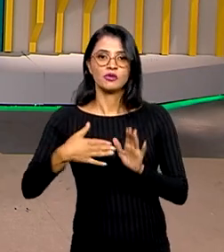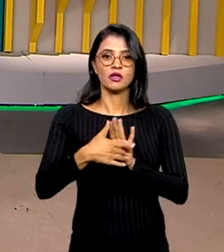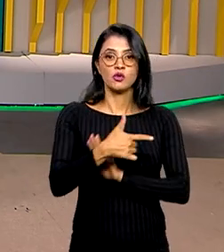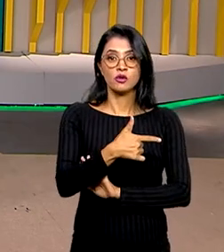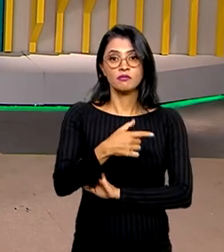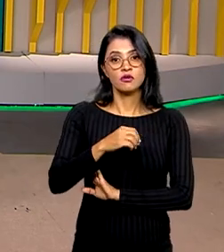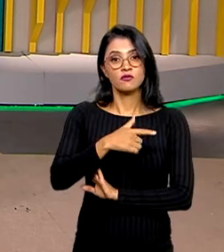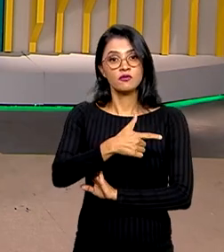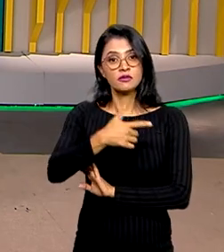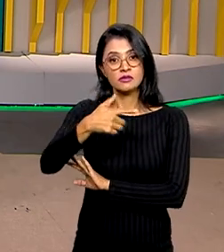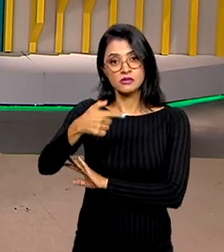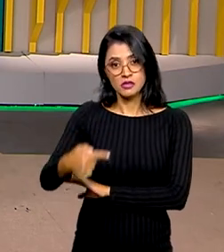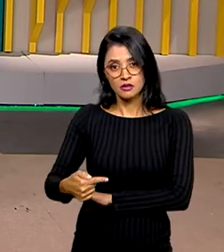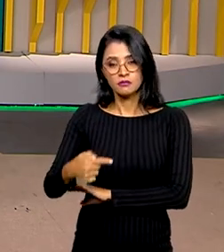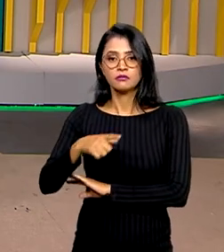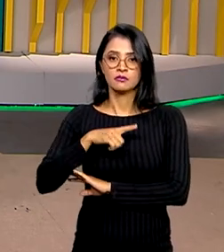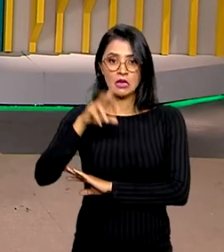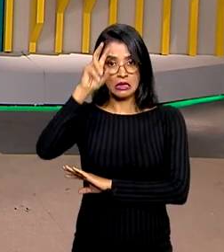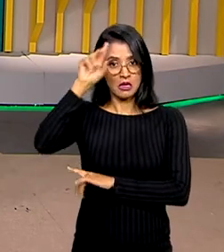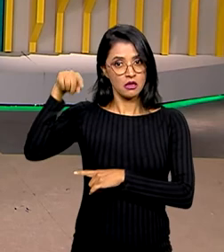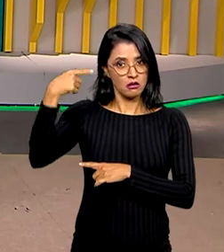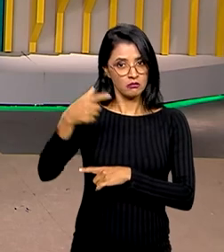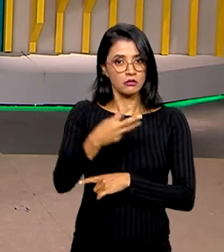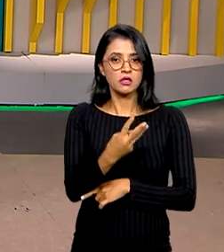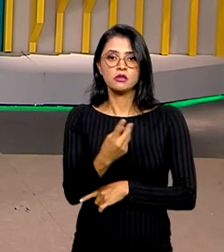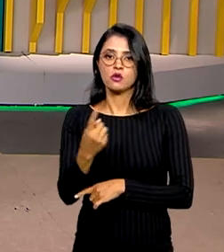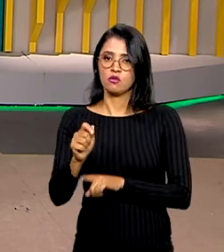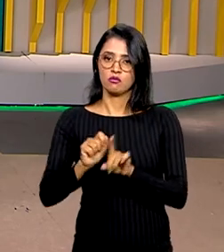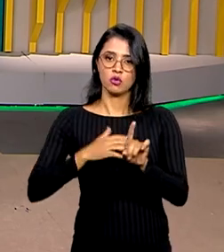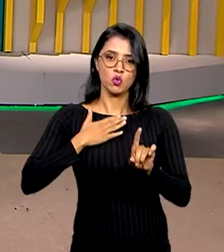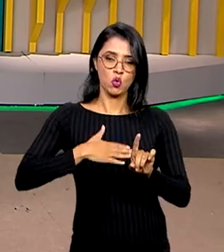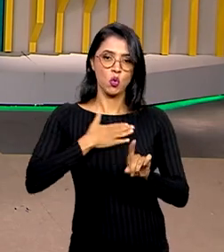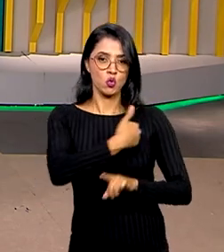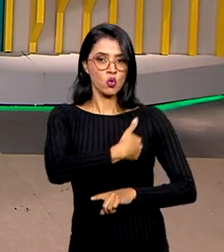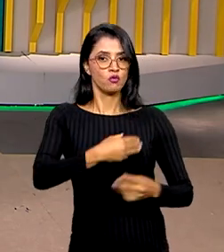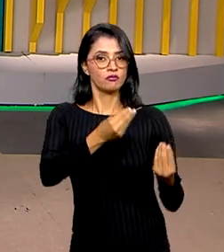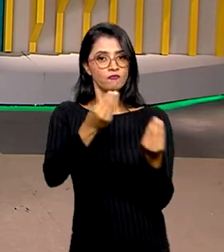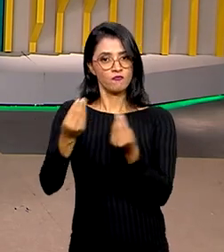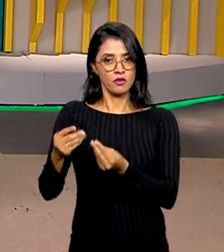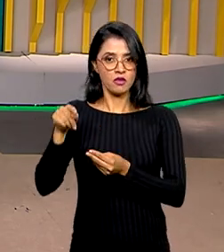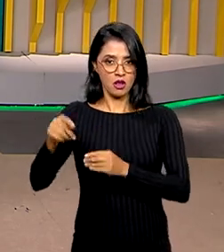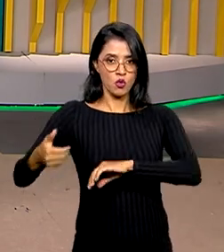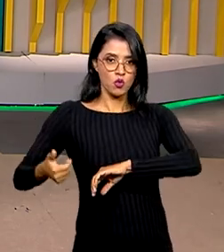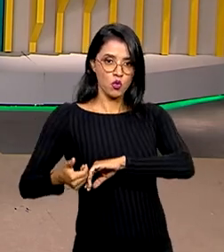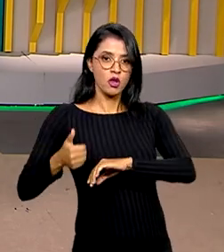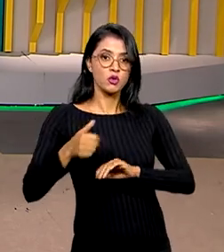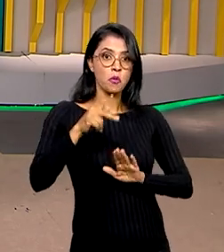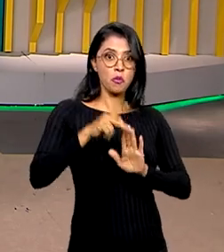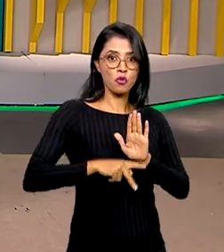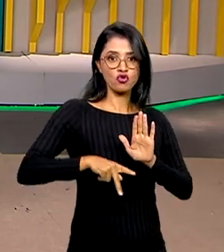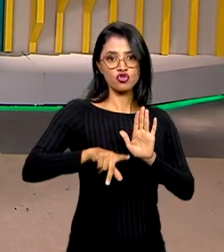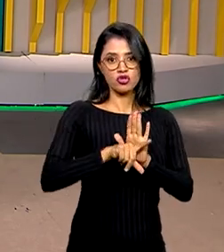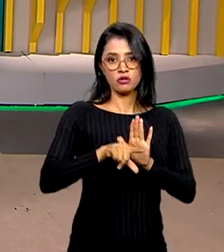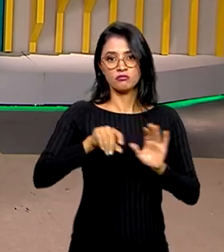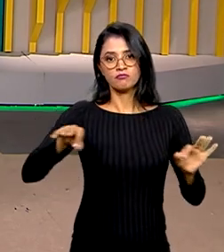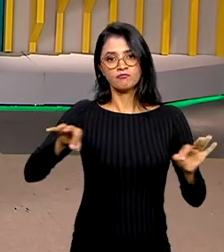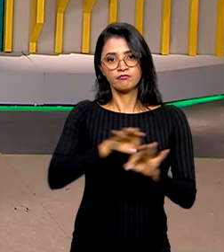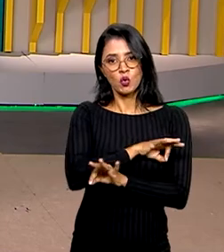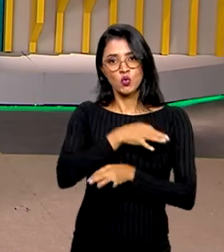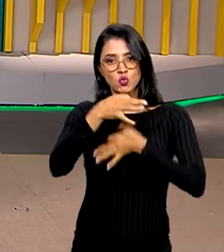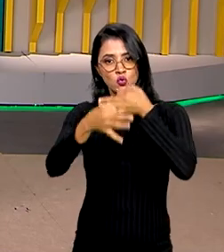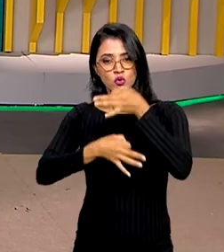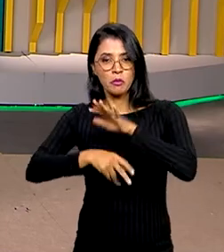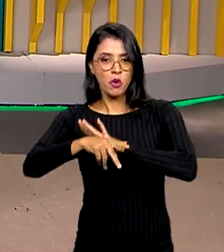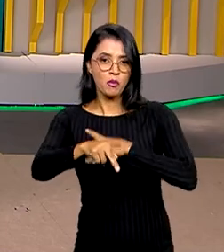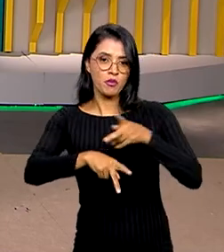2024-2027. Na próxima quinta, 31 de agosto, o governo vai entregar ao Congresso Nacional o projeto de lei com as sugestões